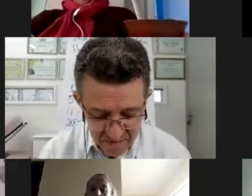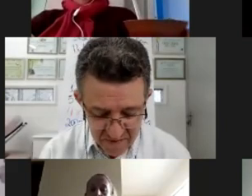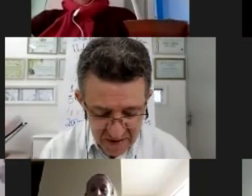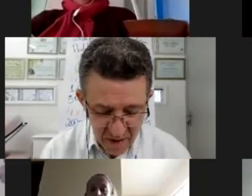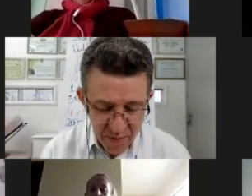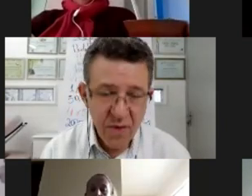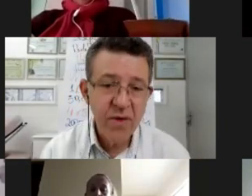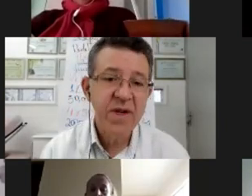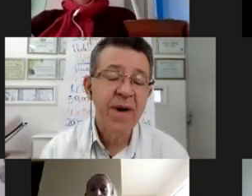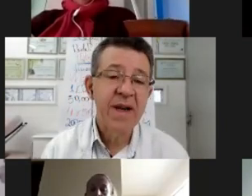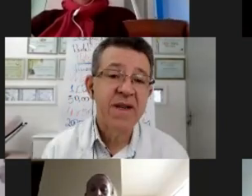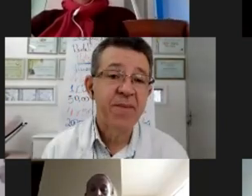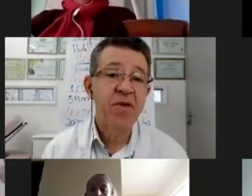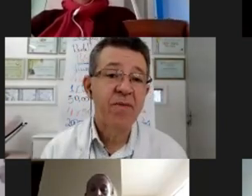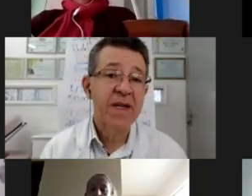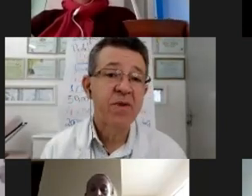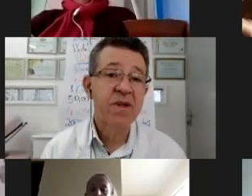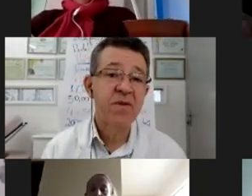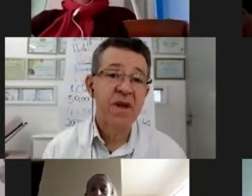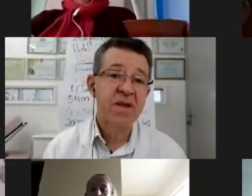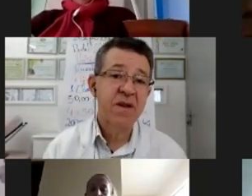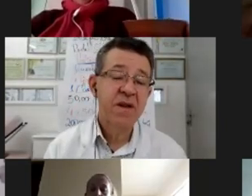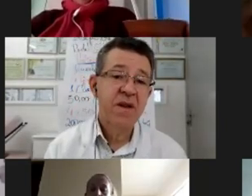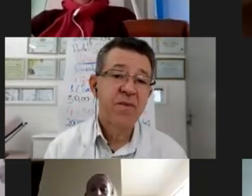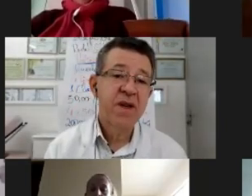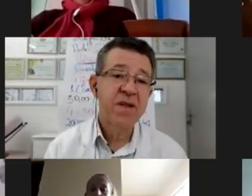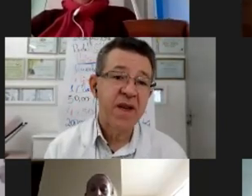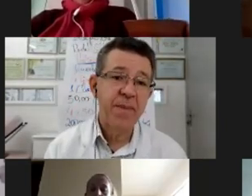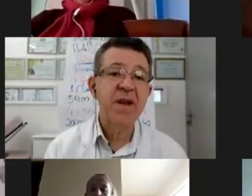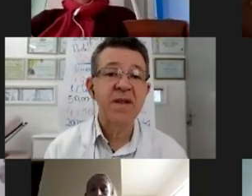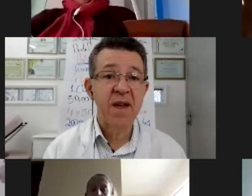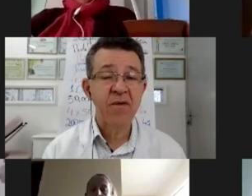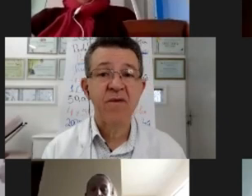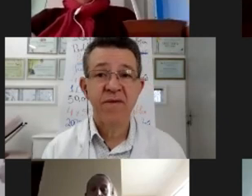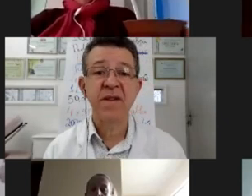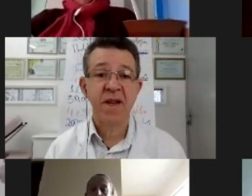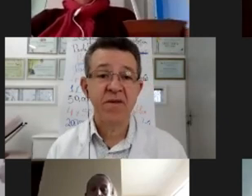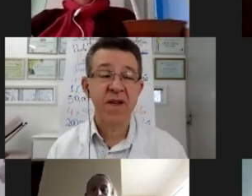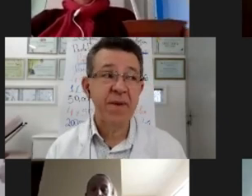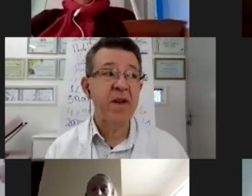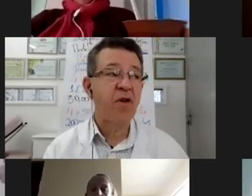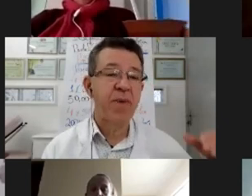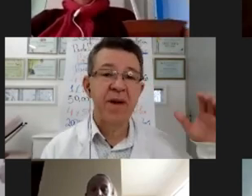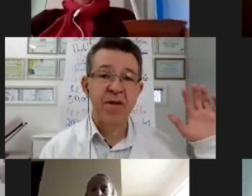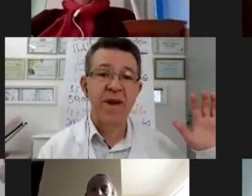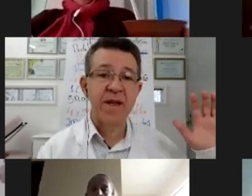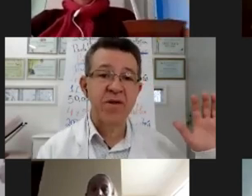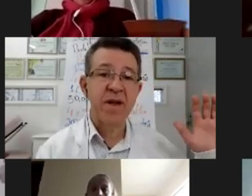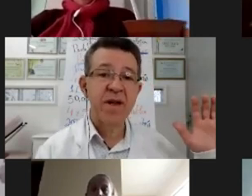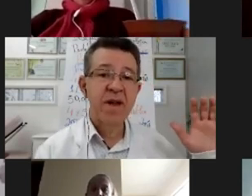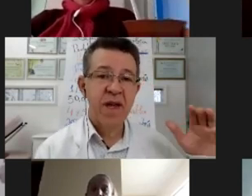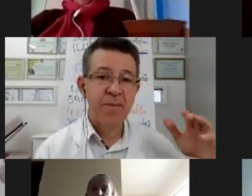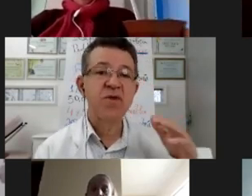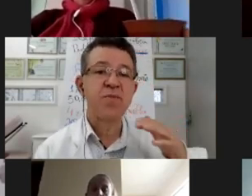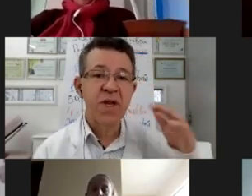médico? Eu procuro trabalhar sempre com o máximo de segurança. Porque sempre está sempre tem um acompanhamento médico,